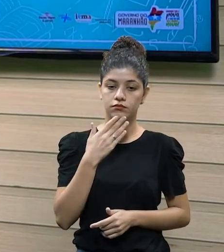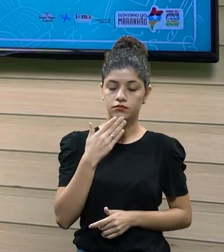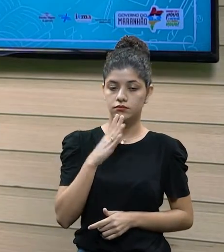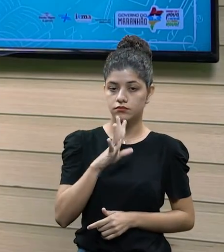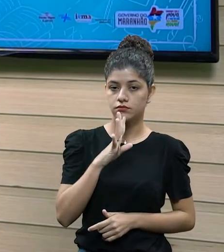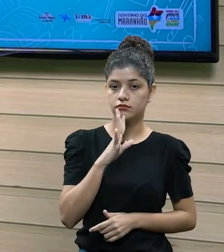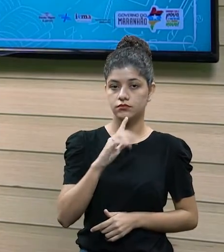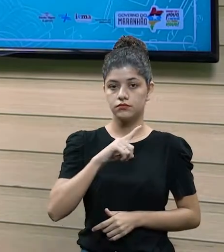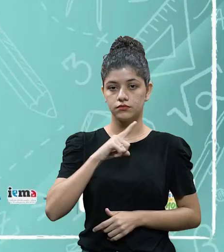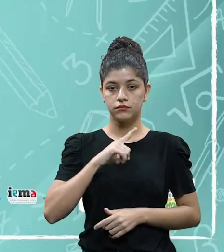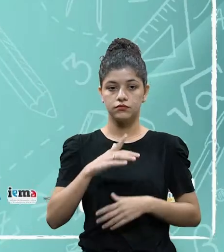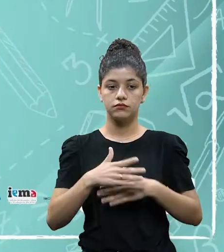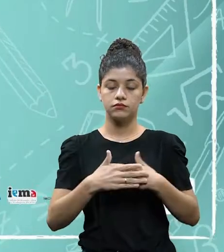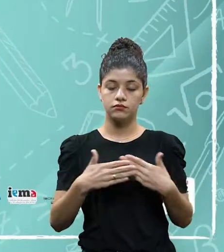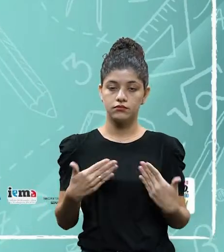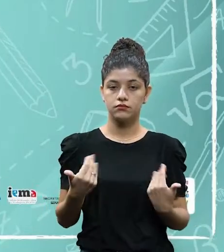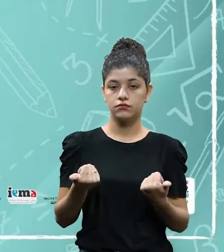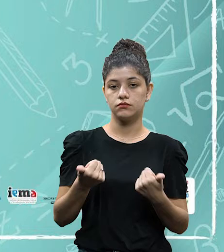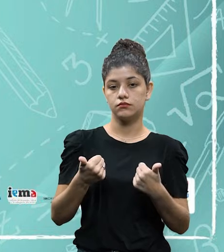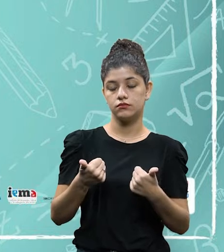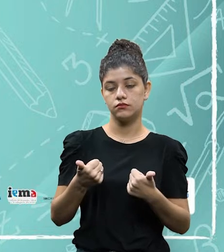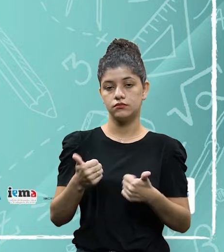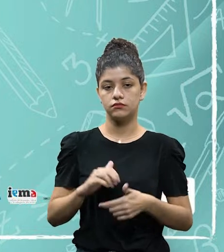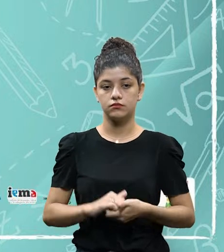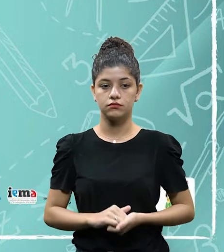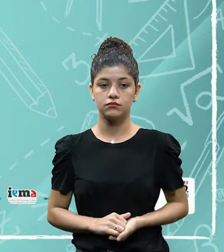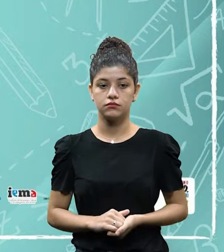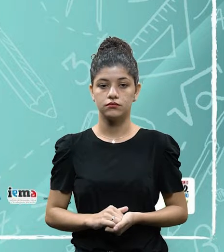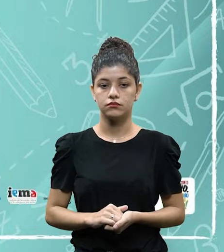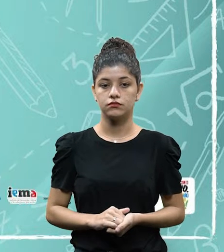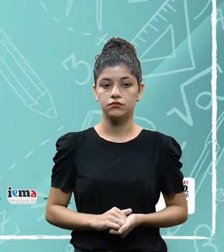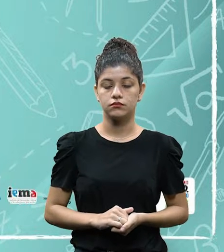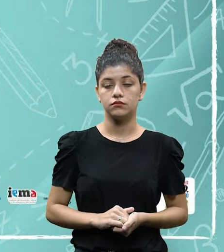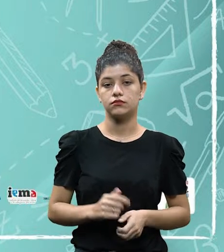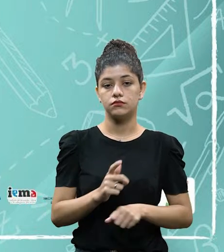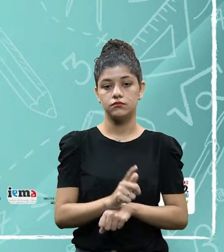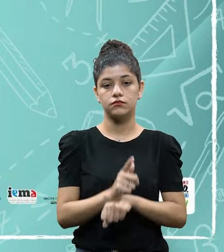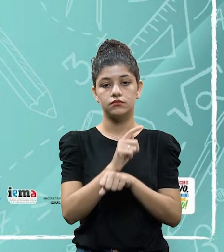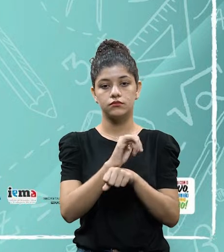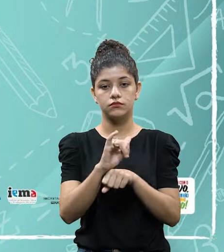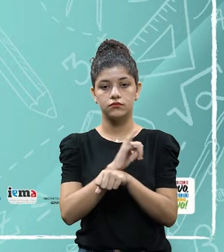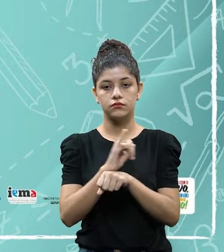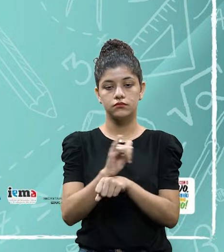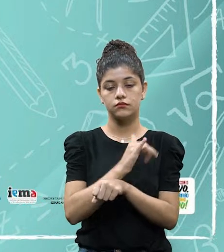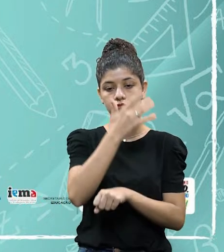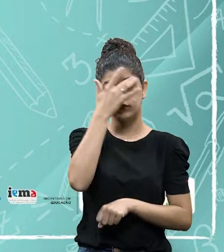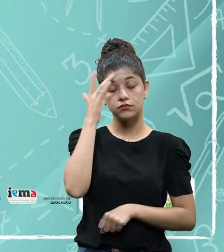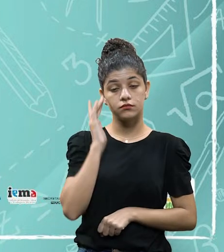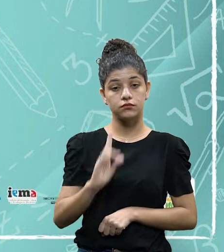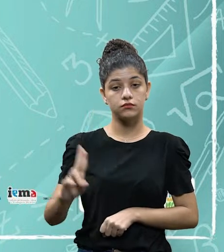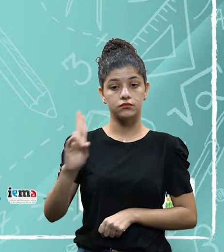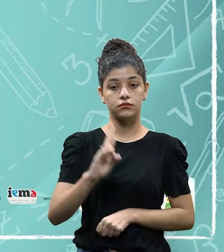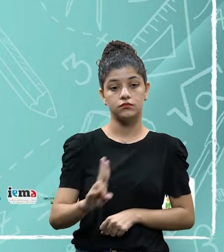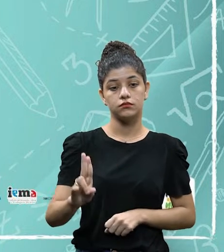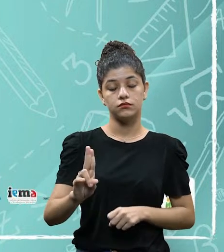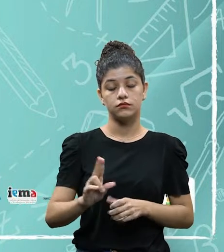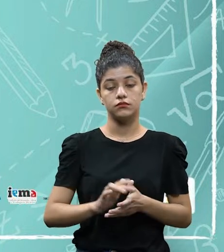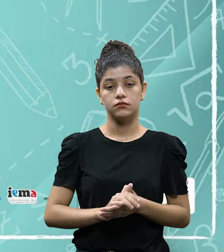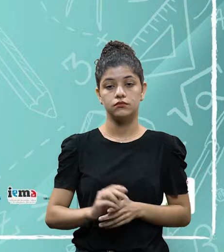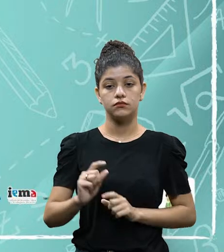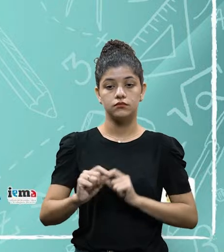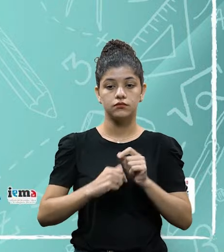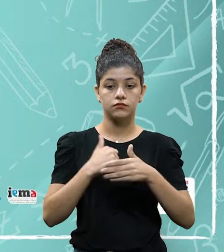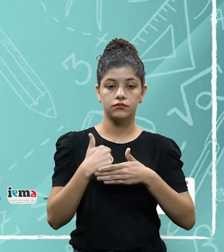tem, mais sucesso terá. Gestão estratégica de pessoas. Utilizar de forma deliberada o potencial humano da organização